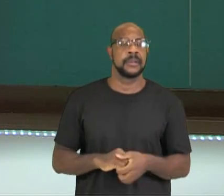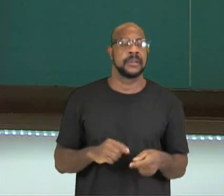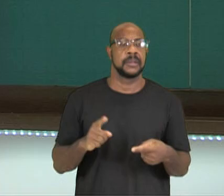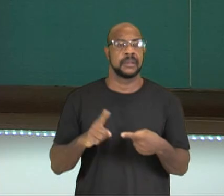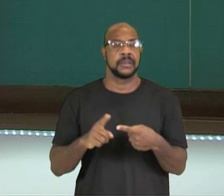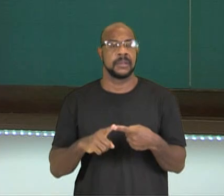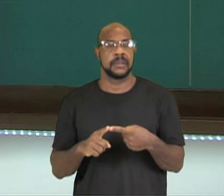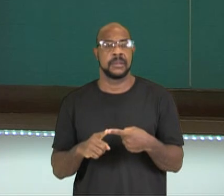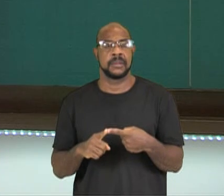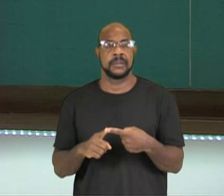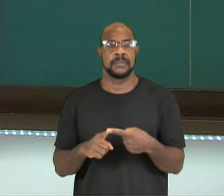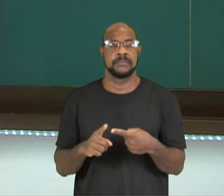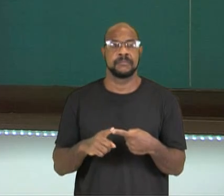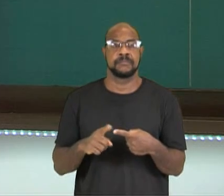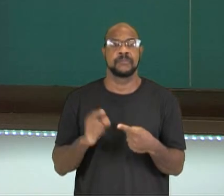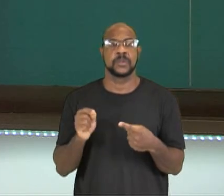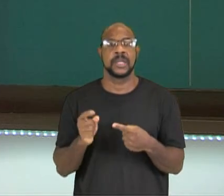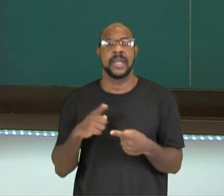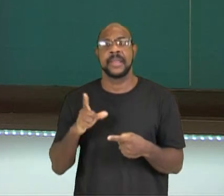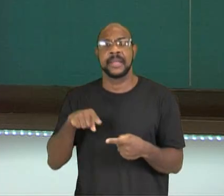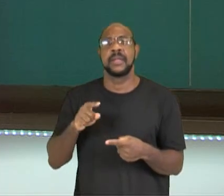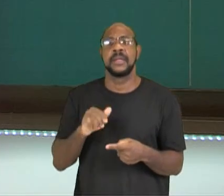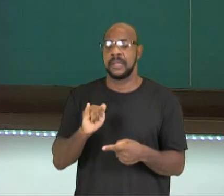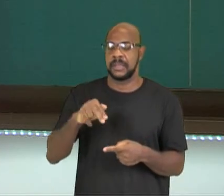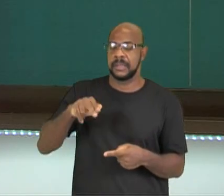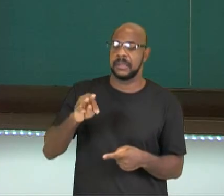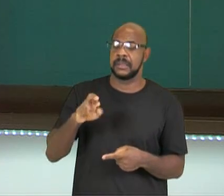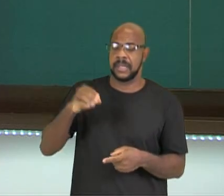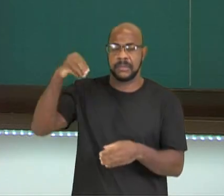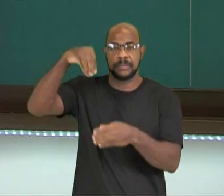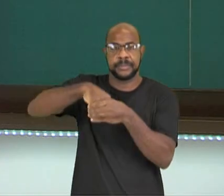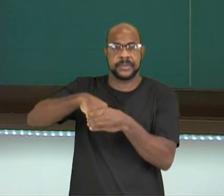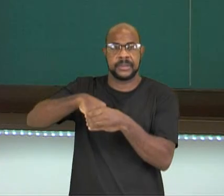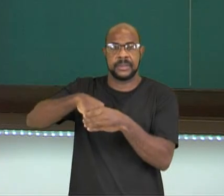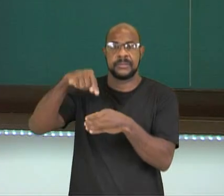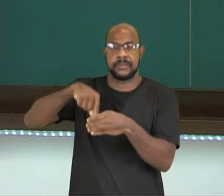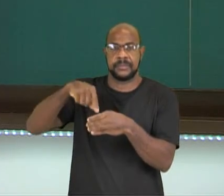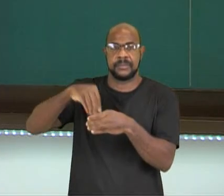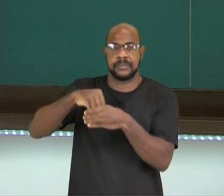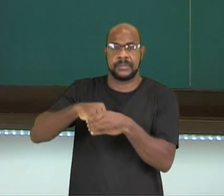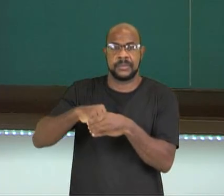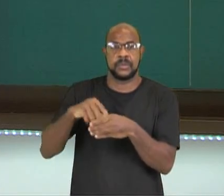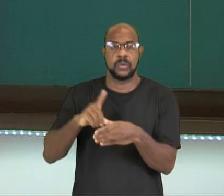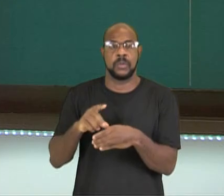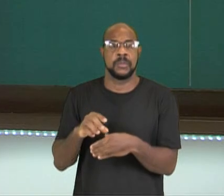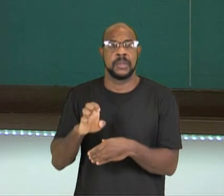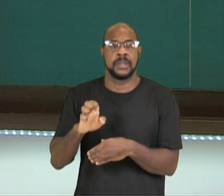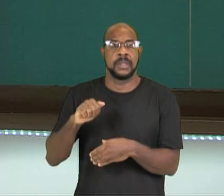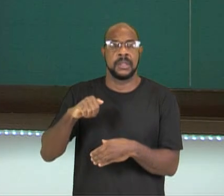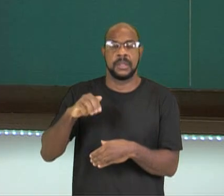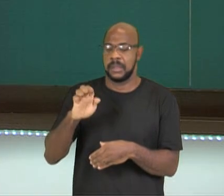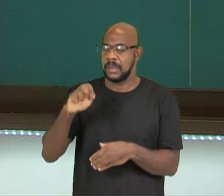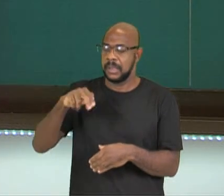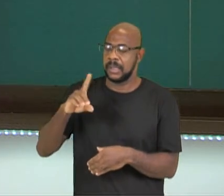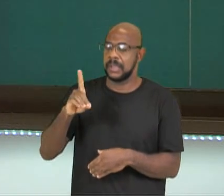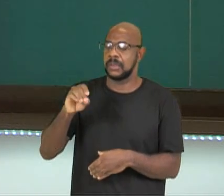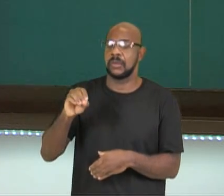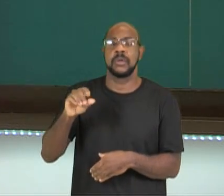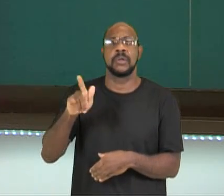agentes internos, que são chamados também de endógenos, ou seja, do interior, de